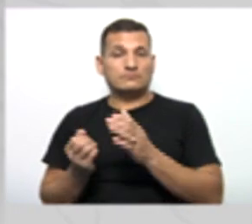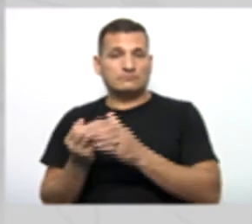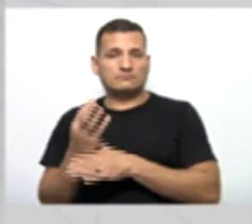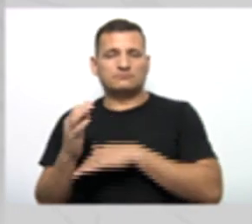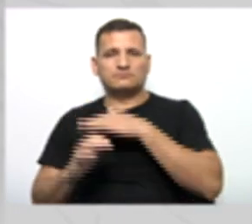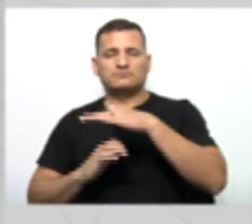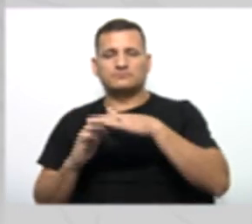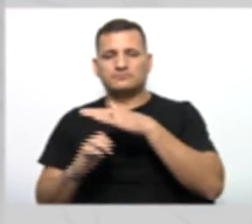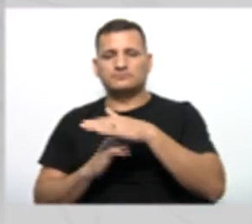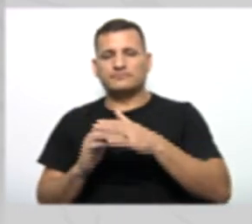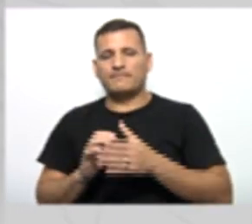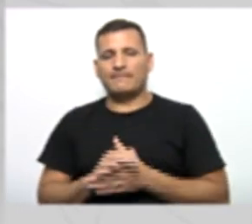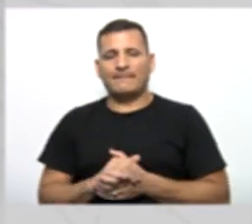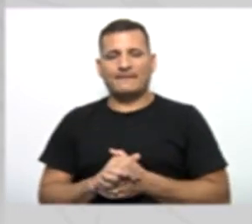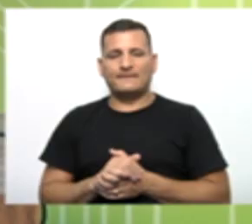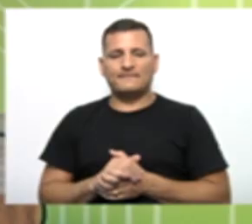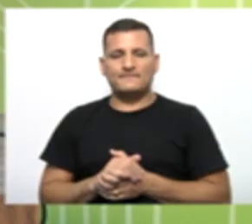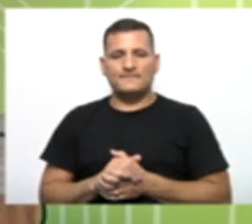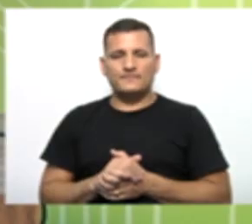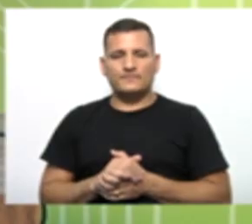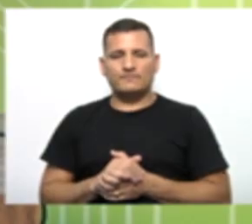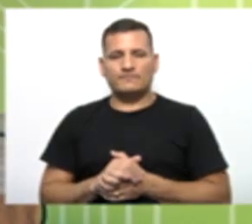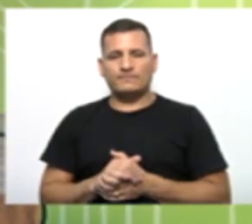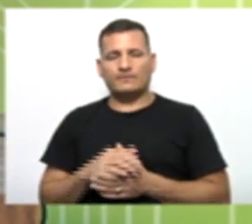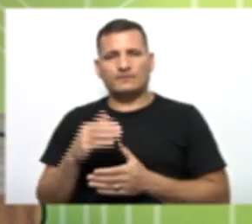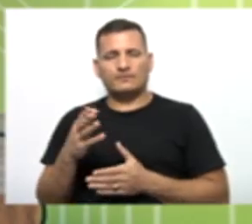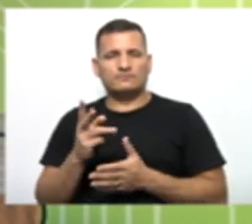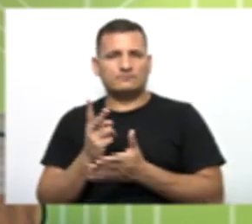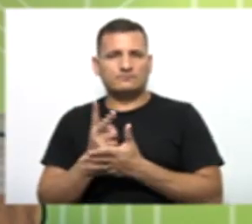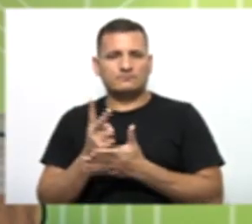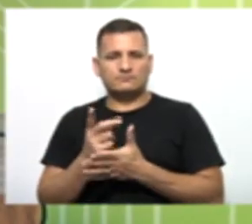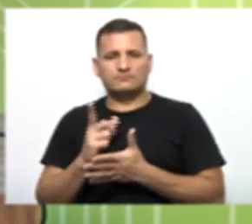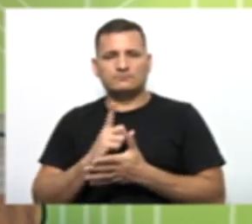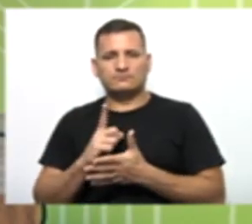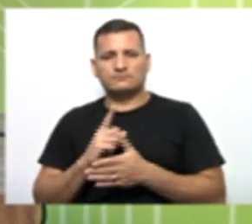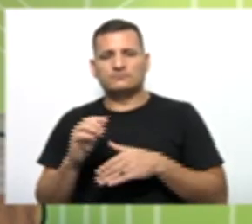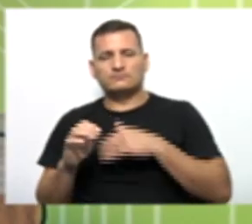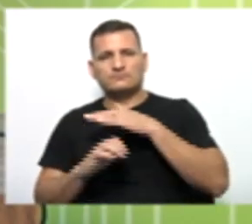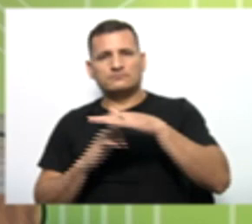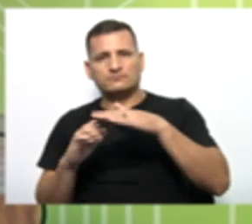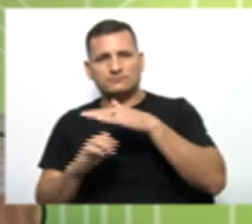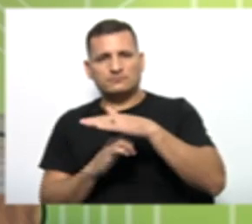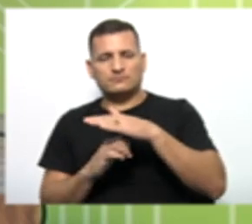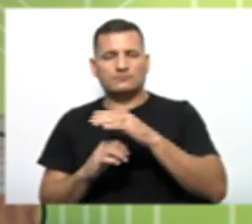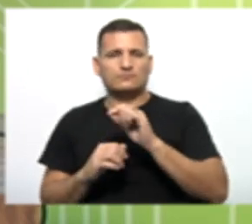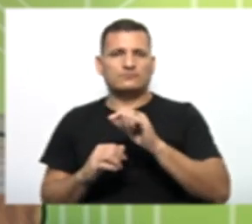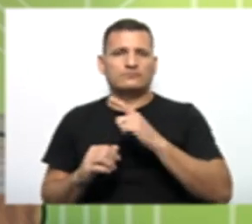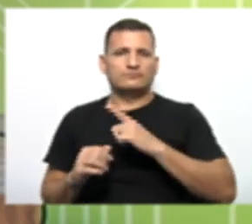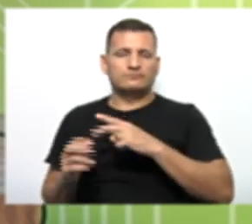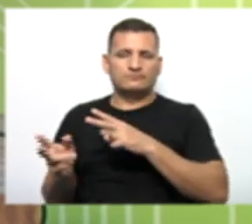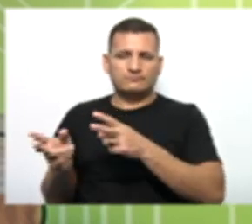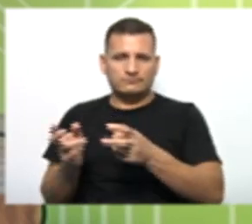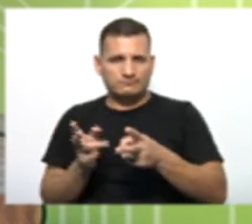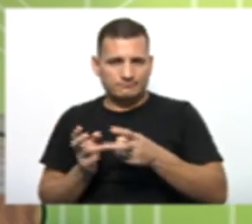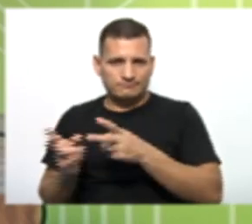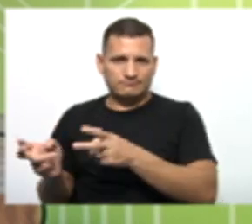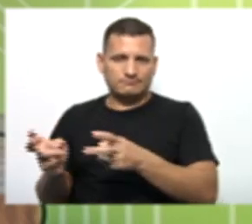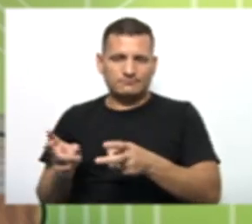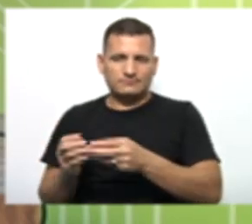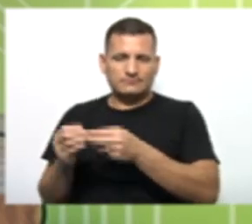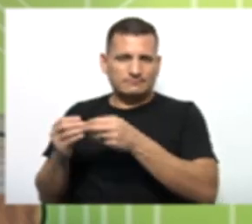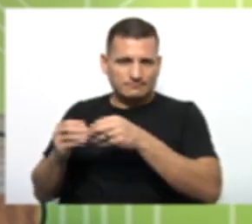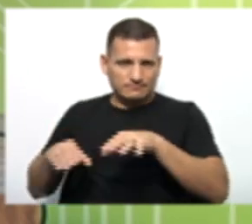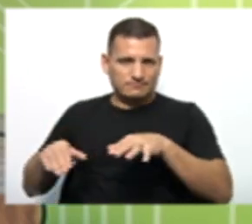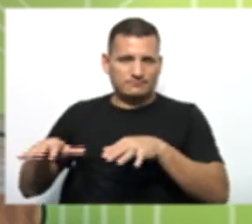Então, sempre que nós tivermos um empreendimento que tem um potencial degradante muito grande, isso pode